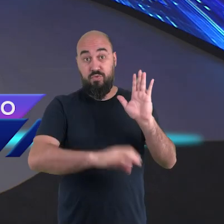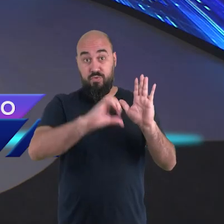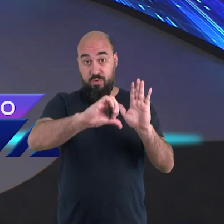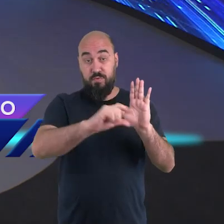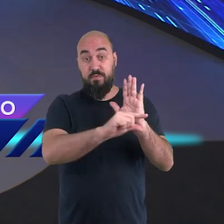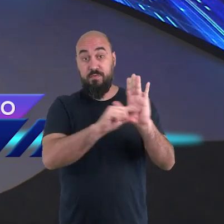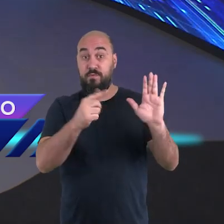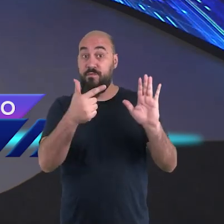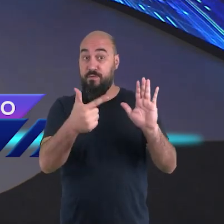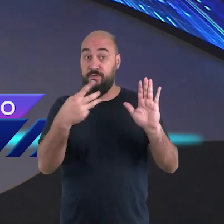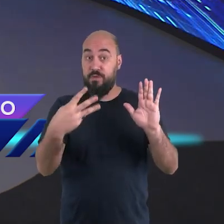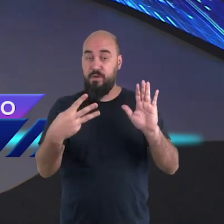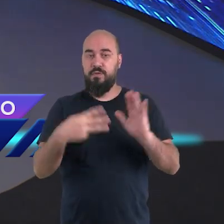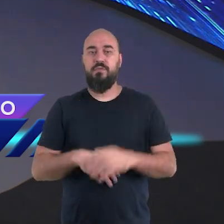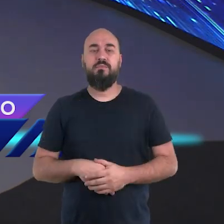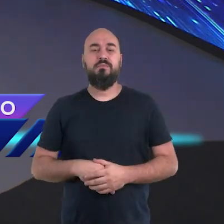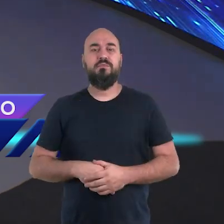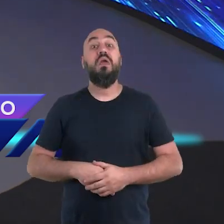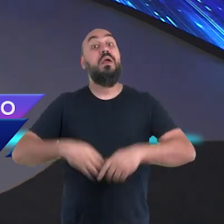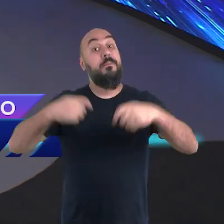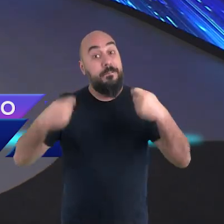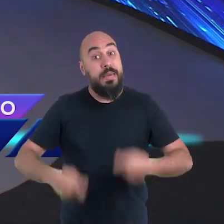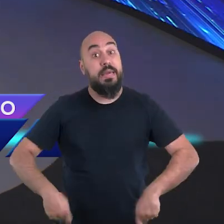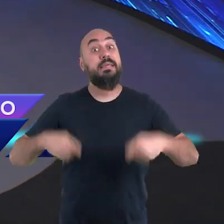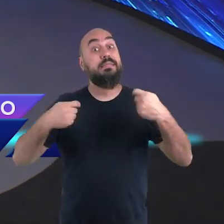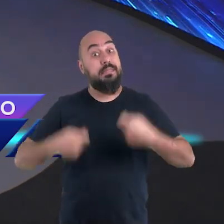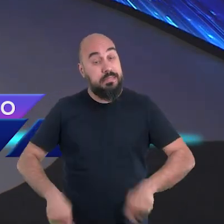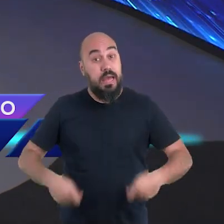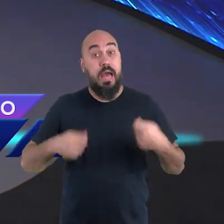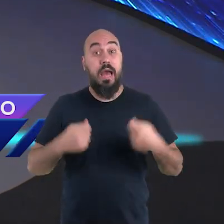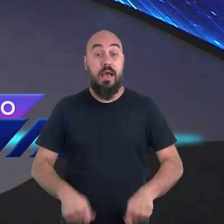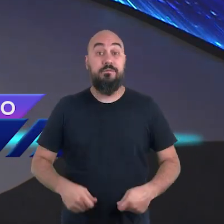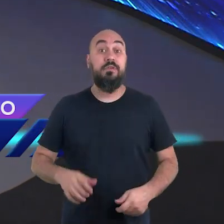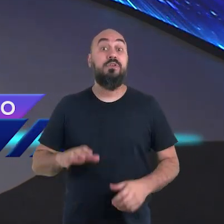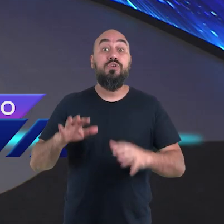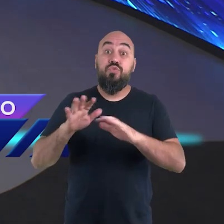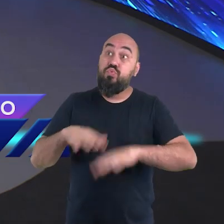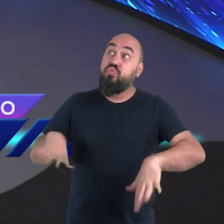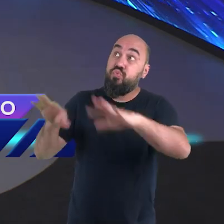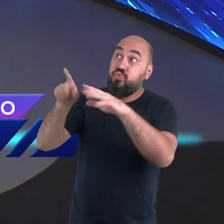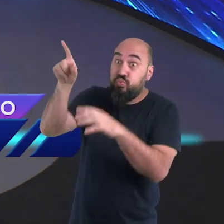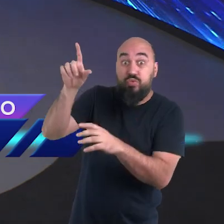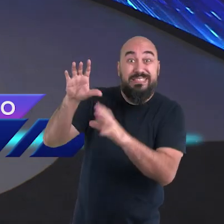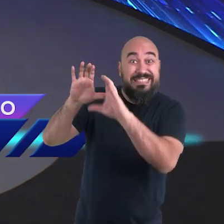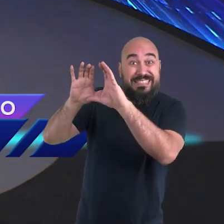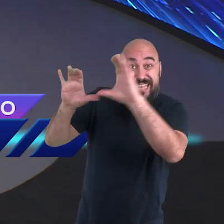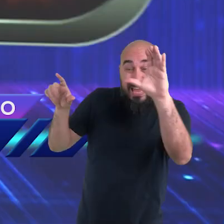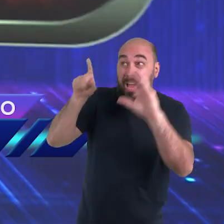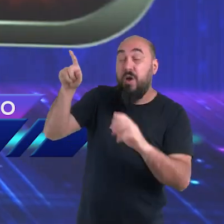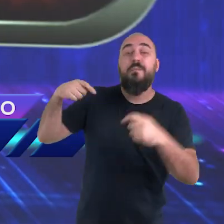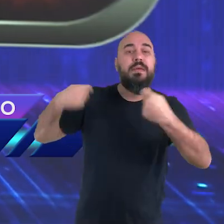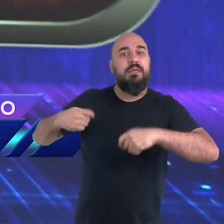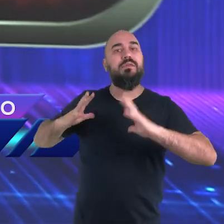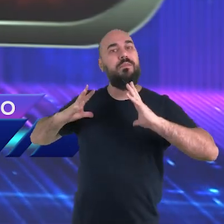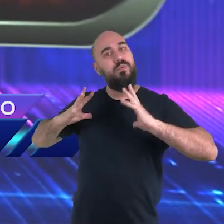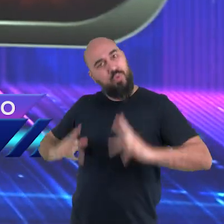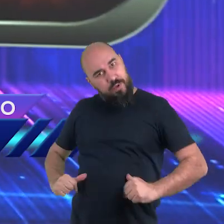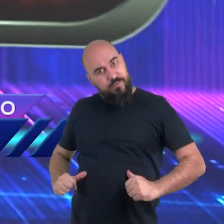9:23 de Hebreus. Era necessário, portanto, que as figuras das coisas que se acham nos céus se purificassem com